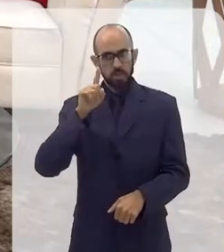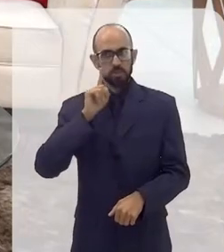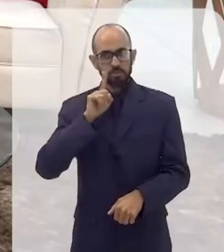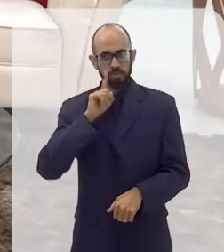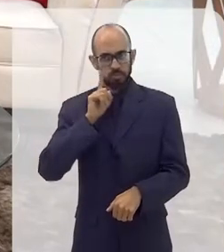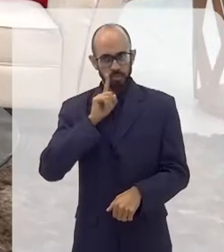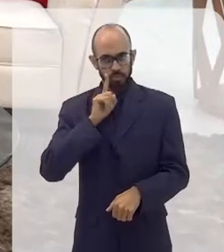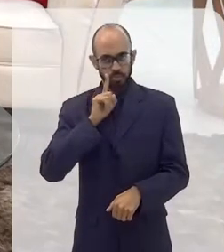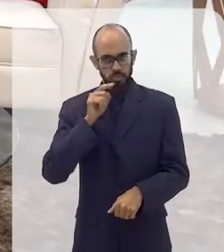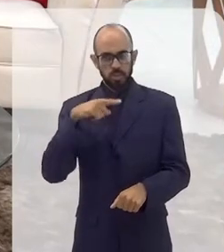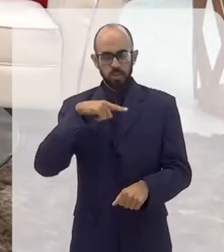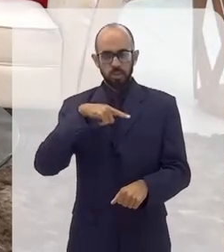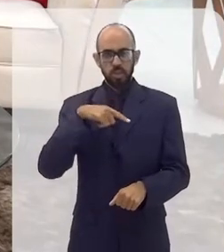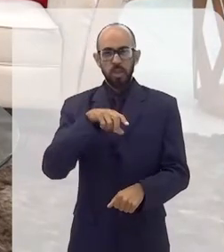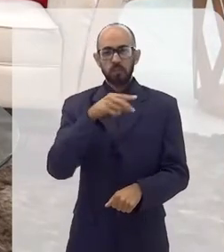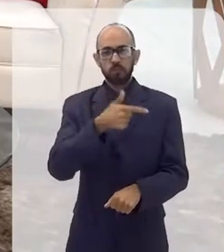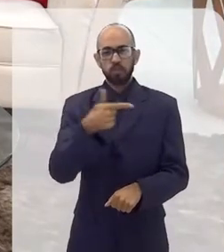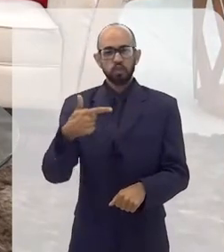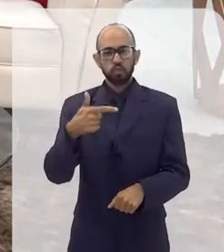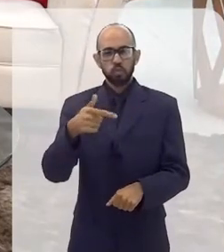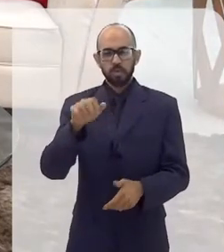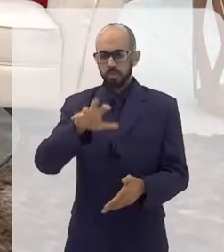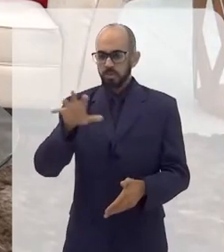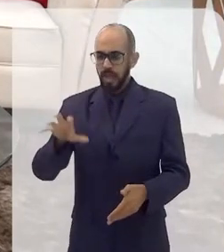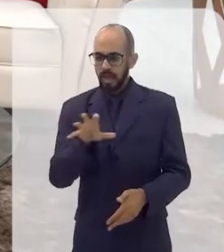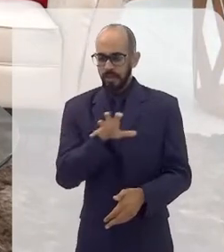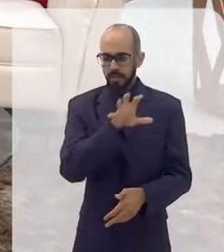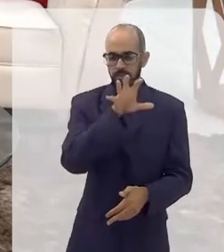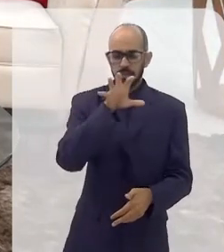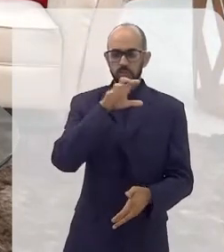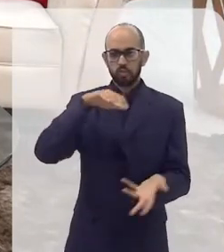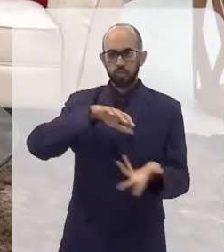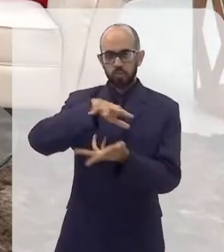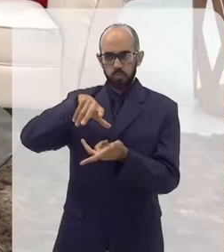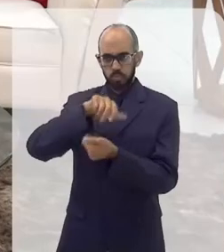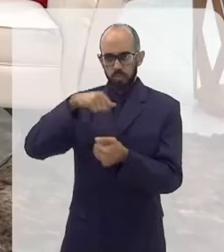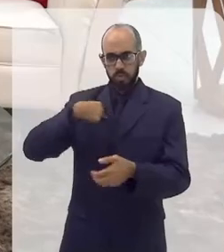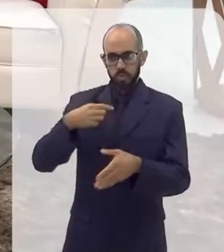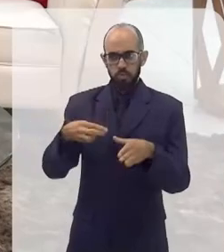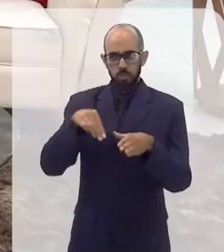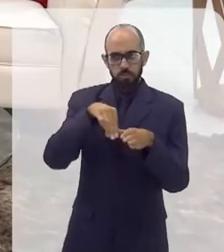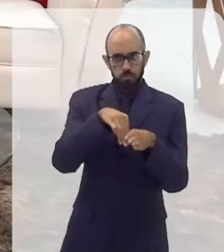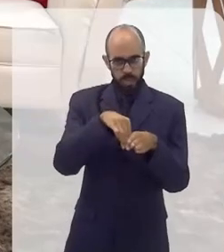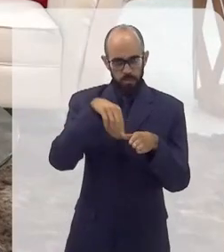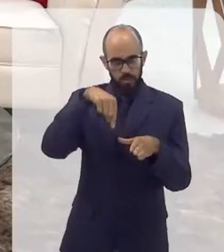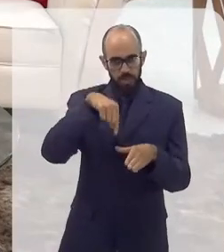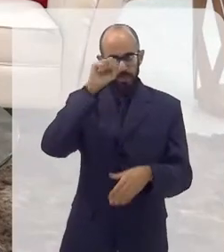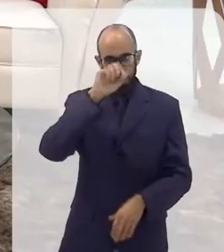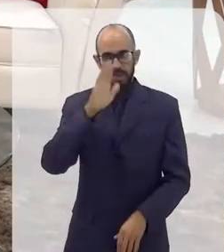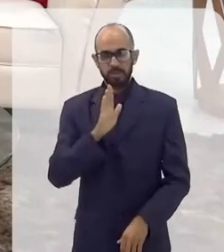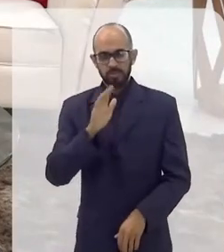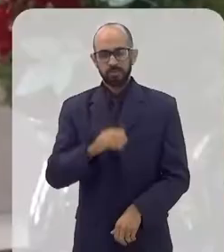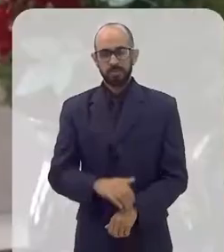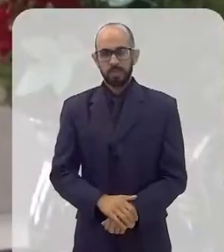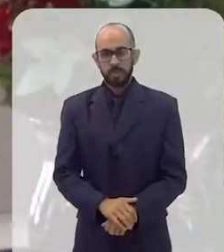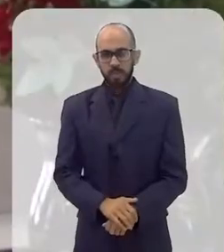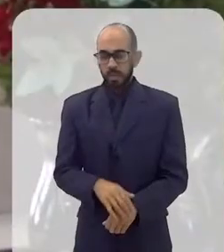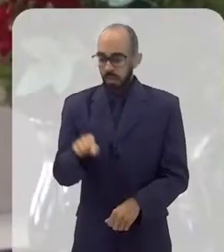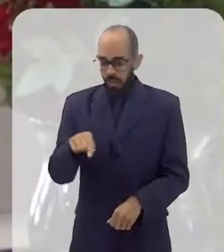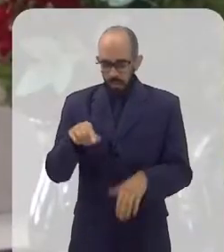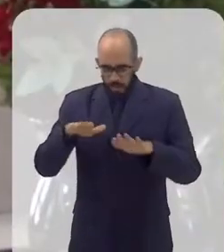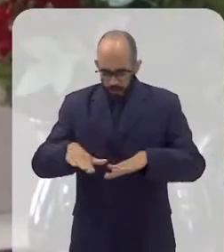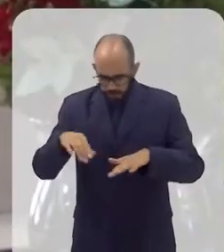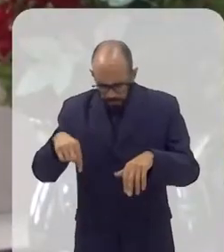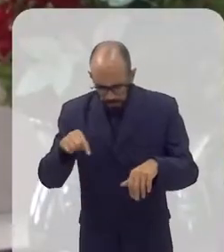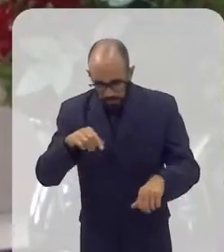em 22 áreas no mundo. O Brasil é uma destas áreas. E eu sou um membro da presidência da área Brasil aqui. E o senhor fica